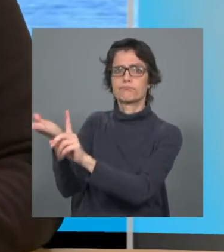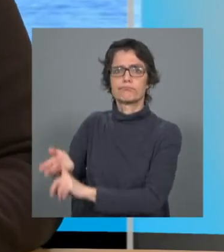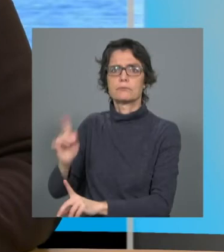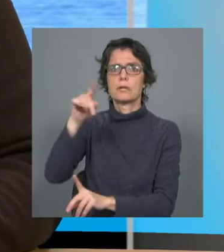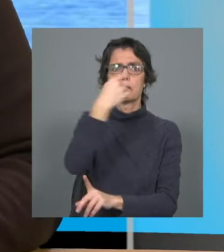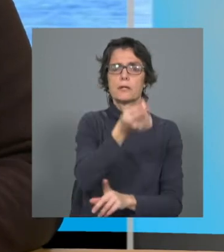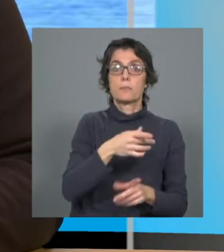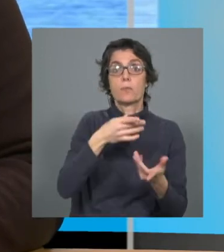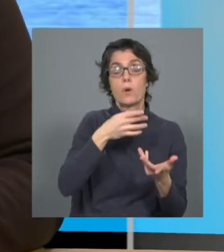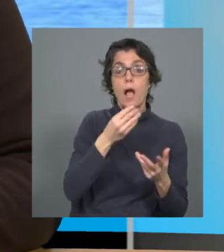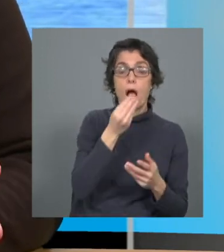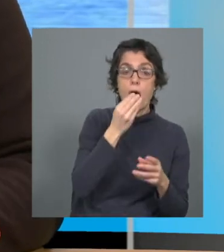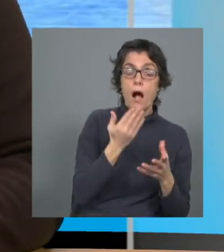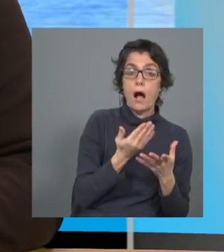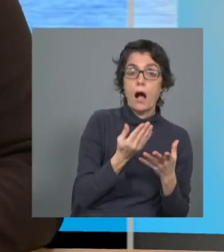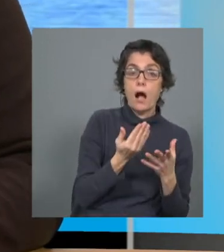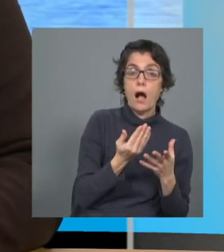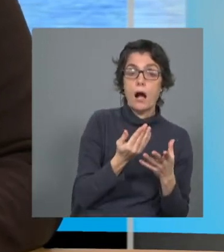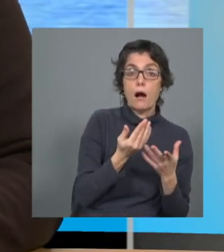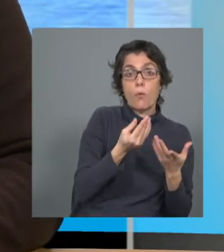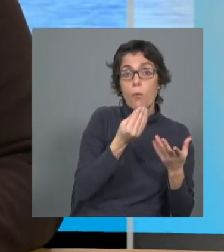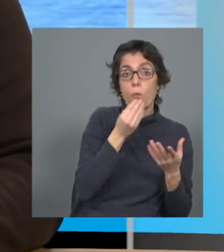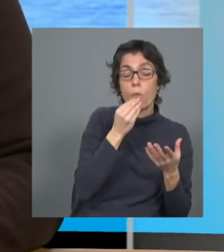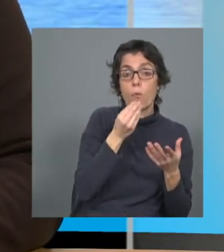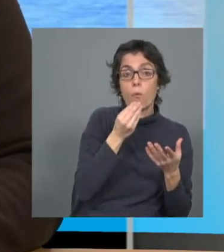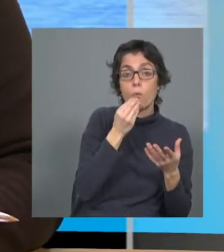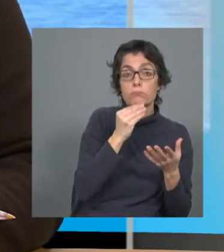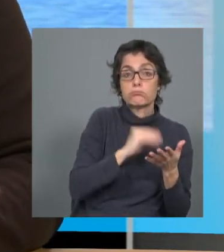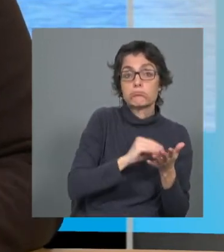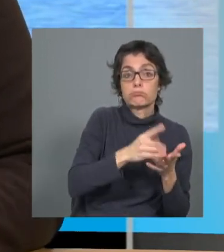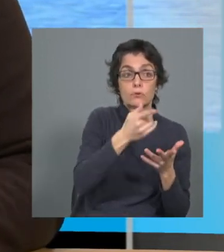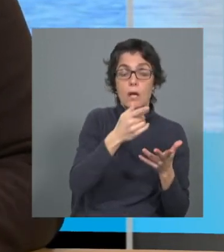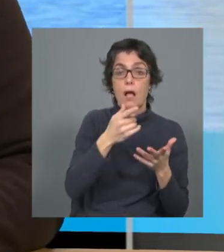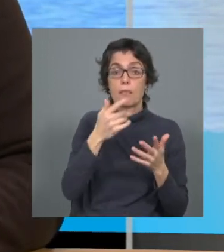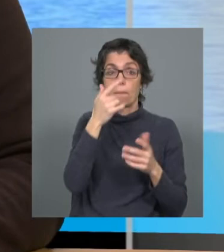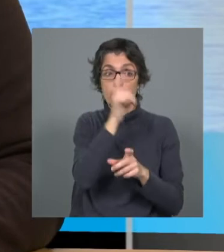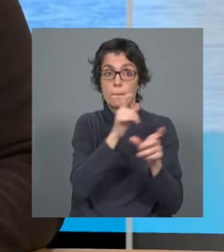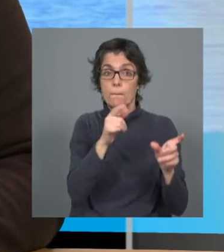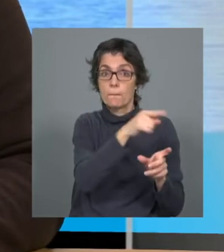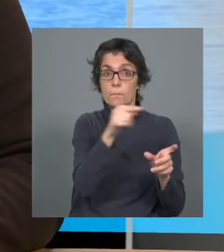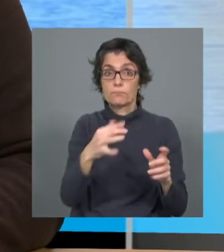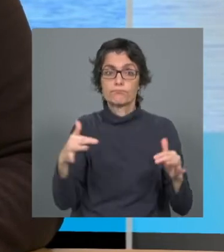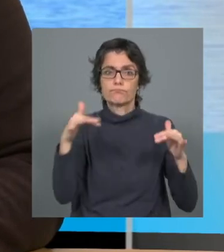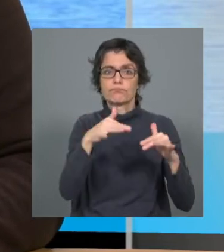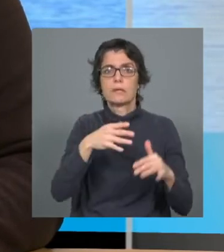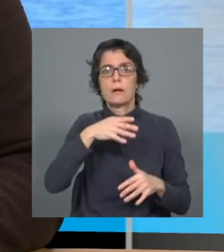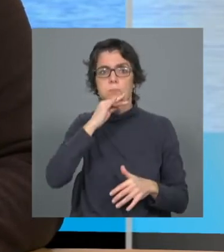PSP tem de entrar nos restaurantes para interromper e passar multas.